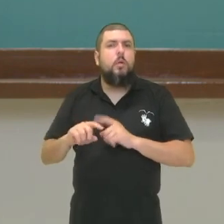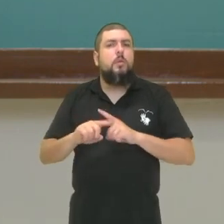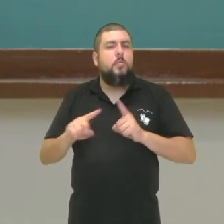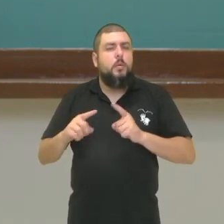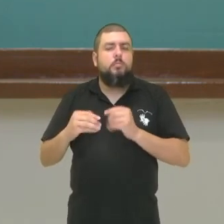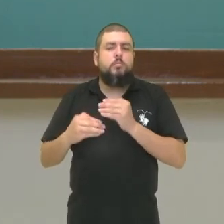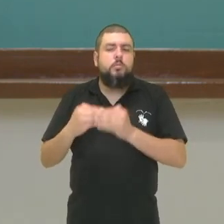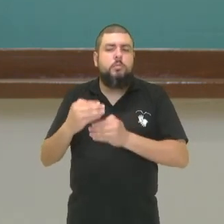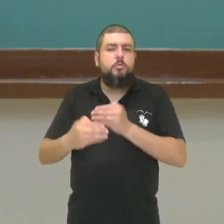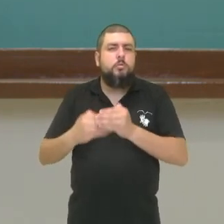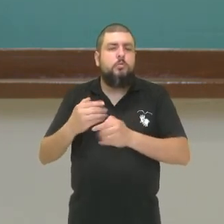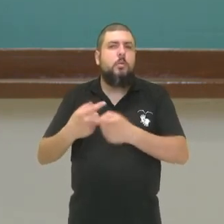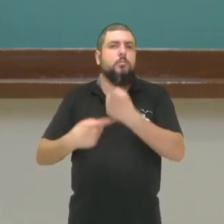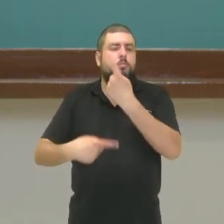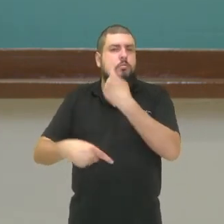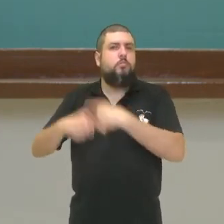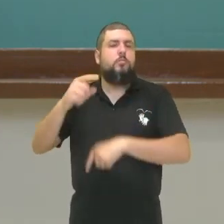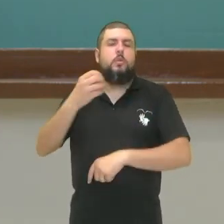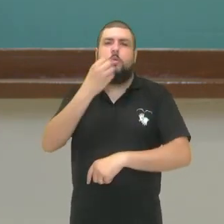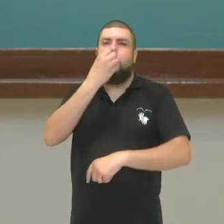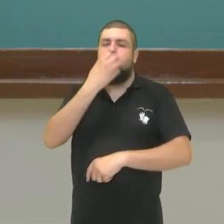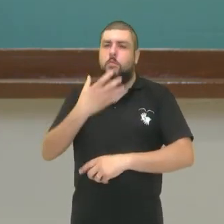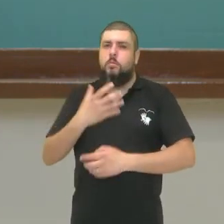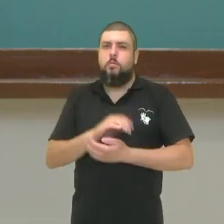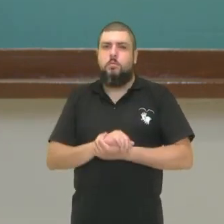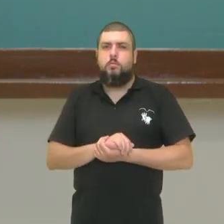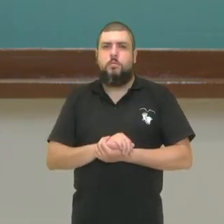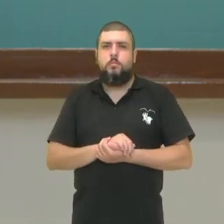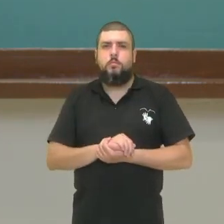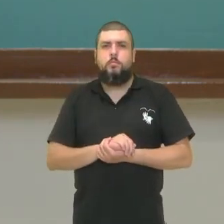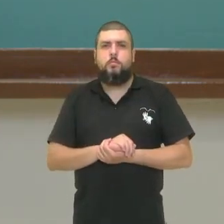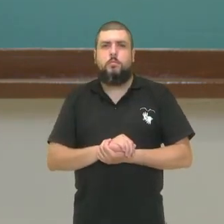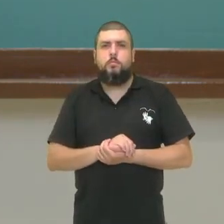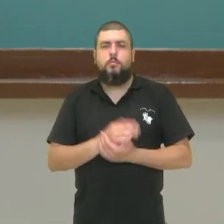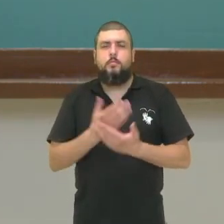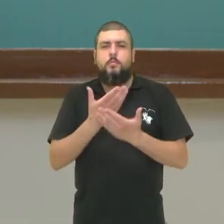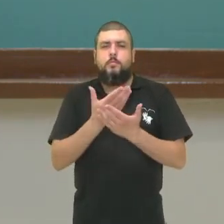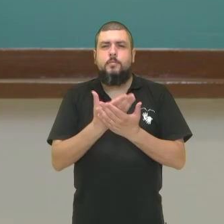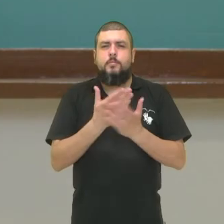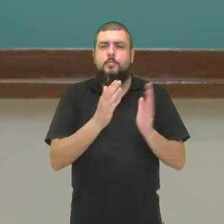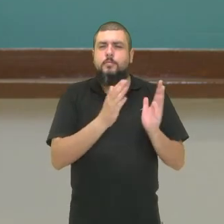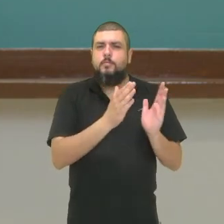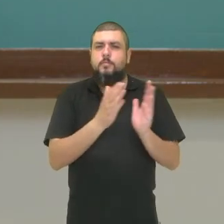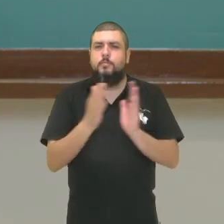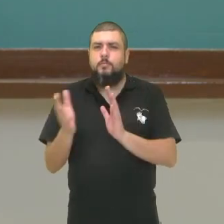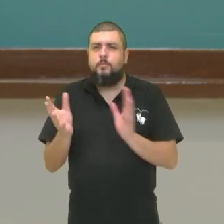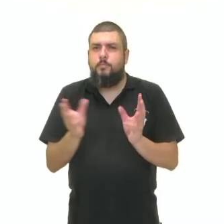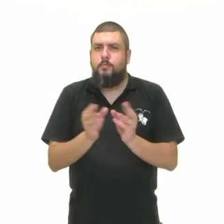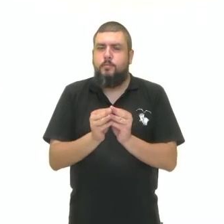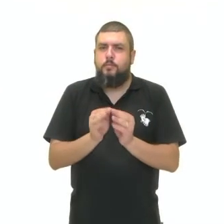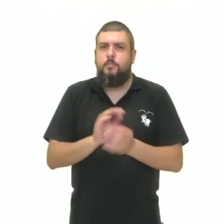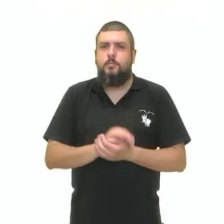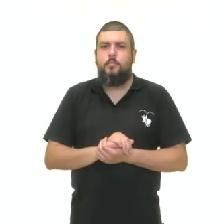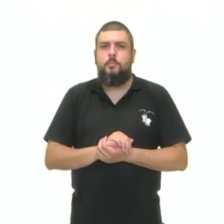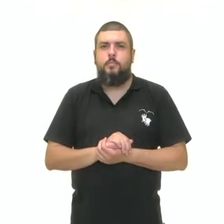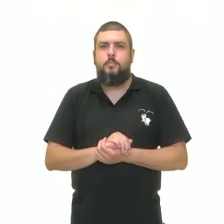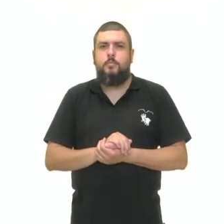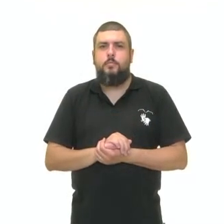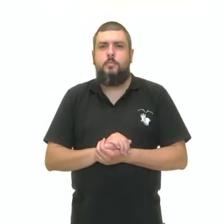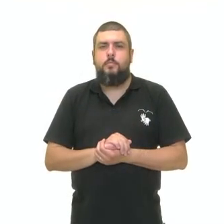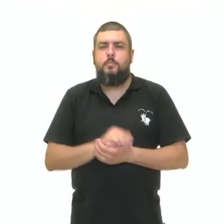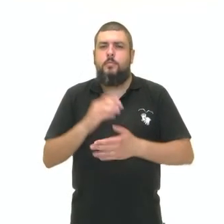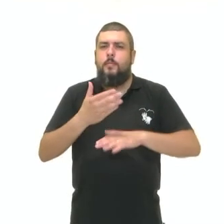lá na frente. E vamos ver o que nós estudamos. Então, as atividades expressivas, elas contribuem